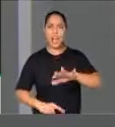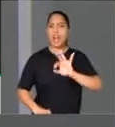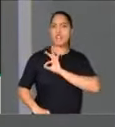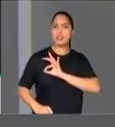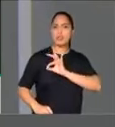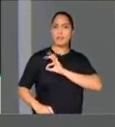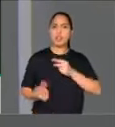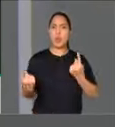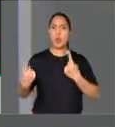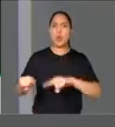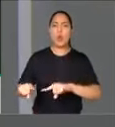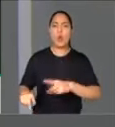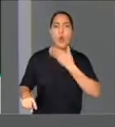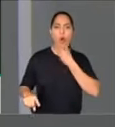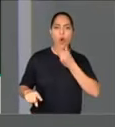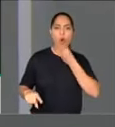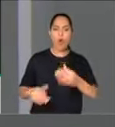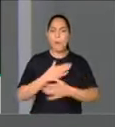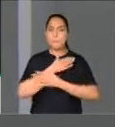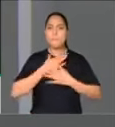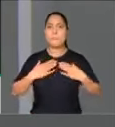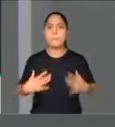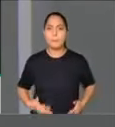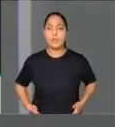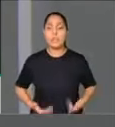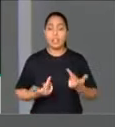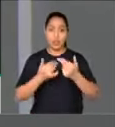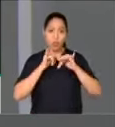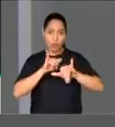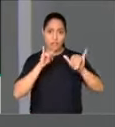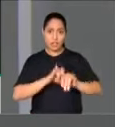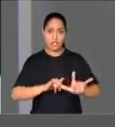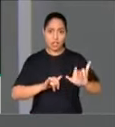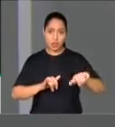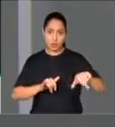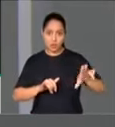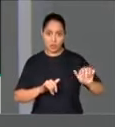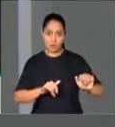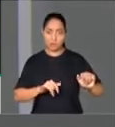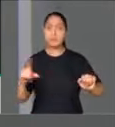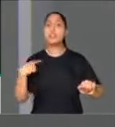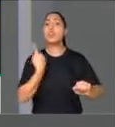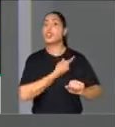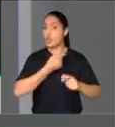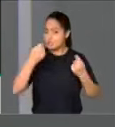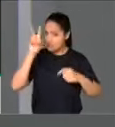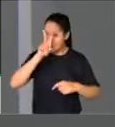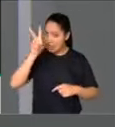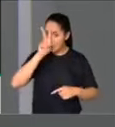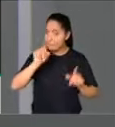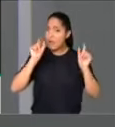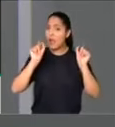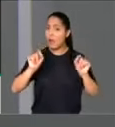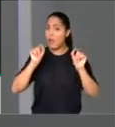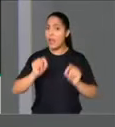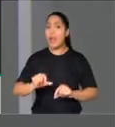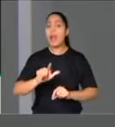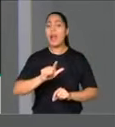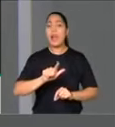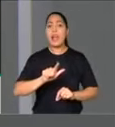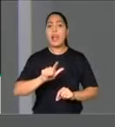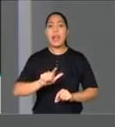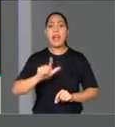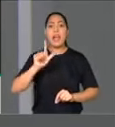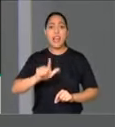revistas ilegais feitas por homens, como citei o caso de Luana Barbosa. Precisamos lembrar que essa LGBTfobia estrutural